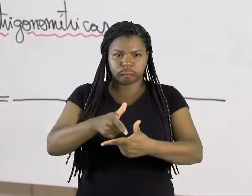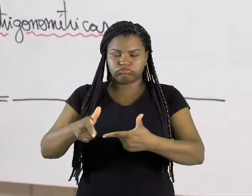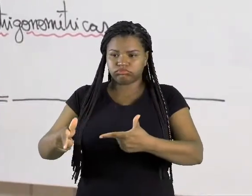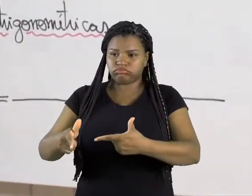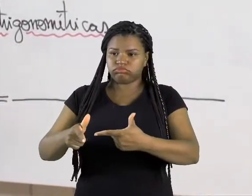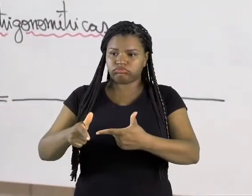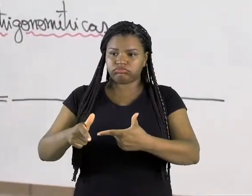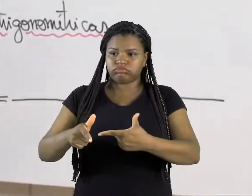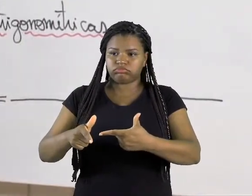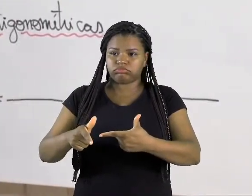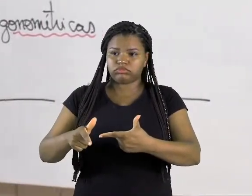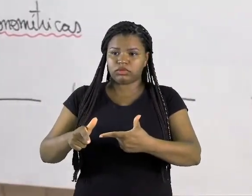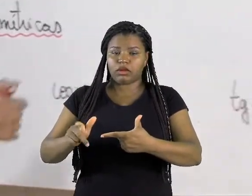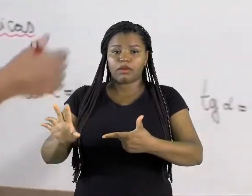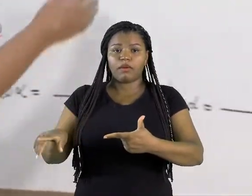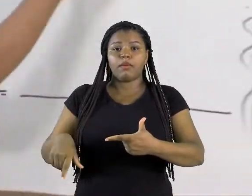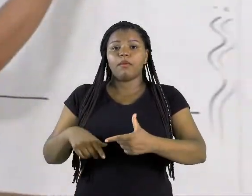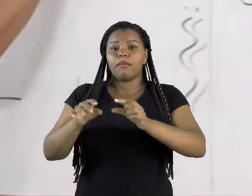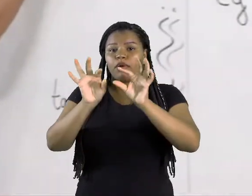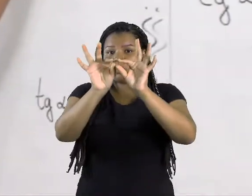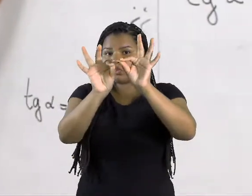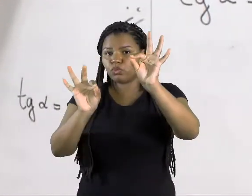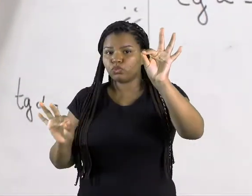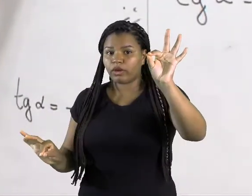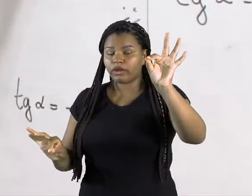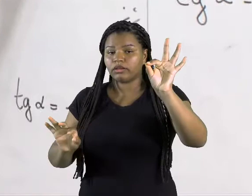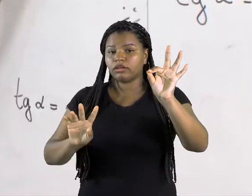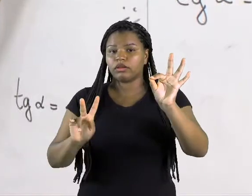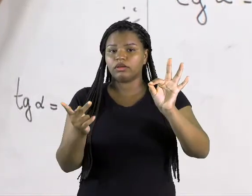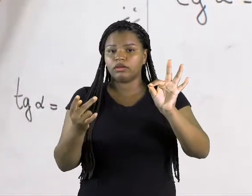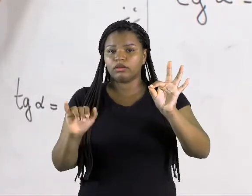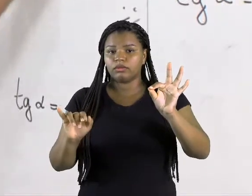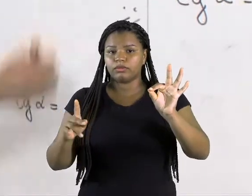pelo comprimento da reta chamada hipotenusa.